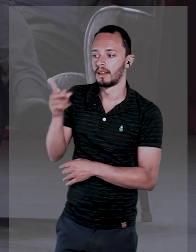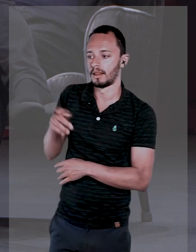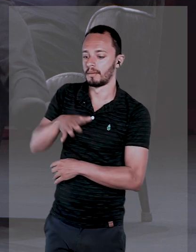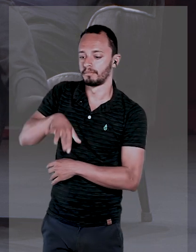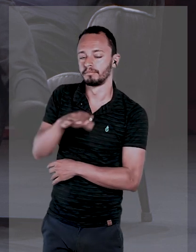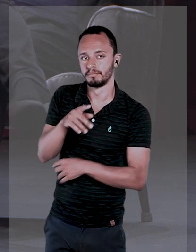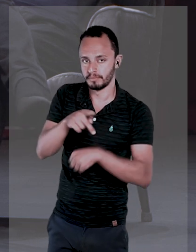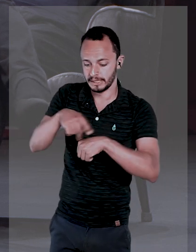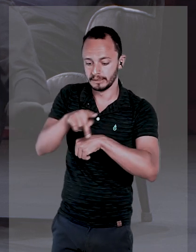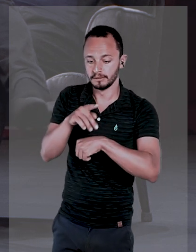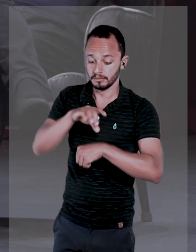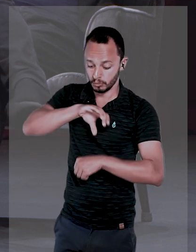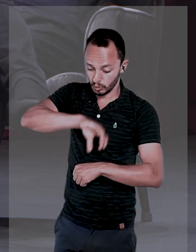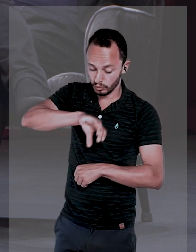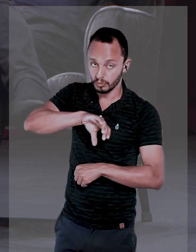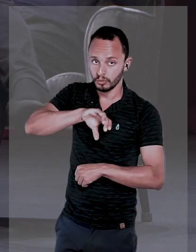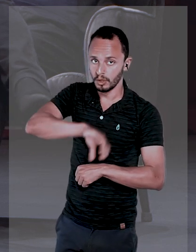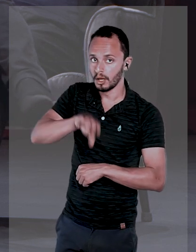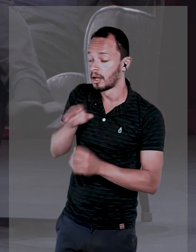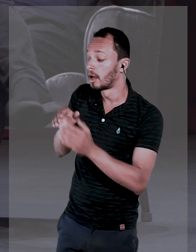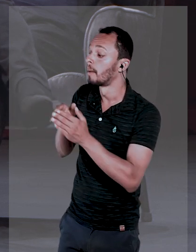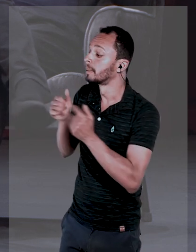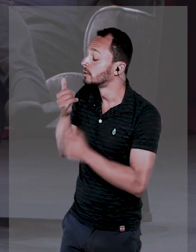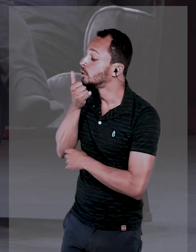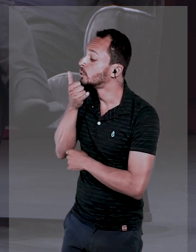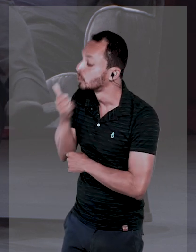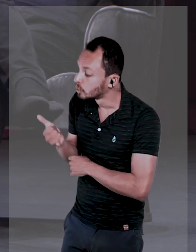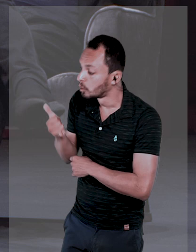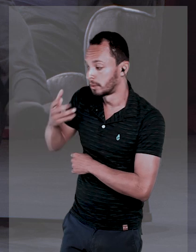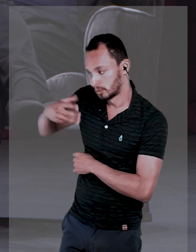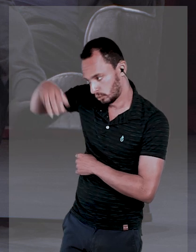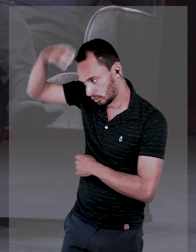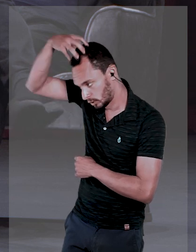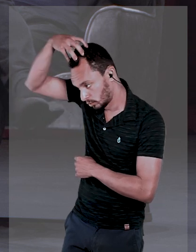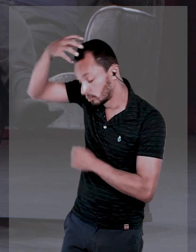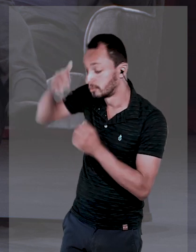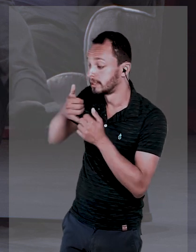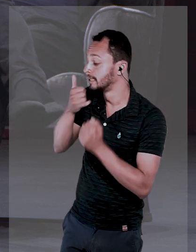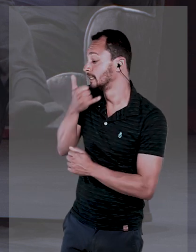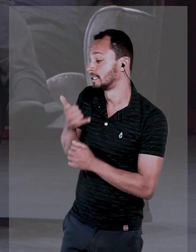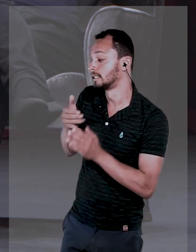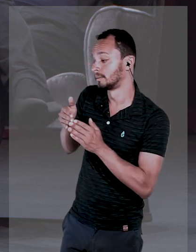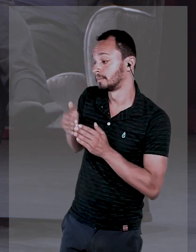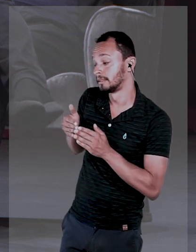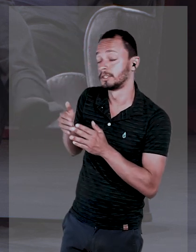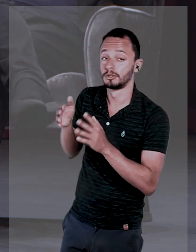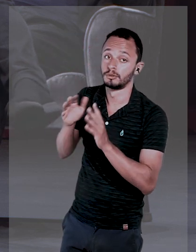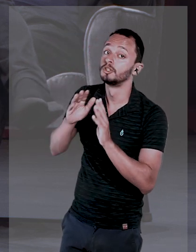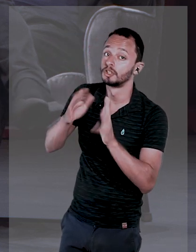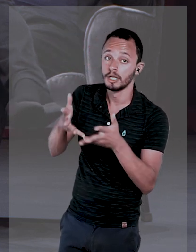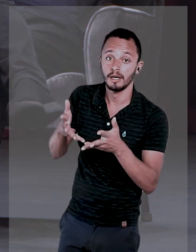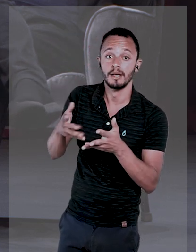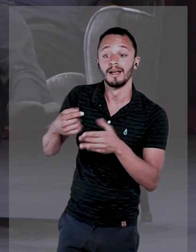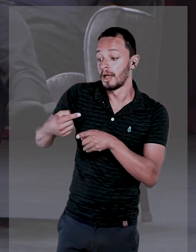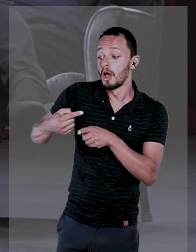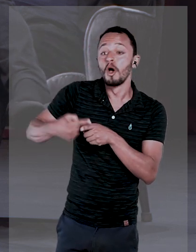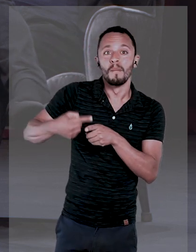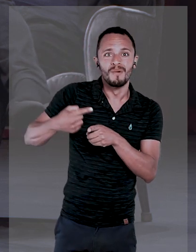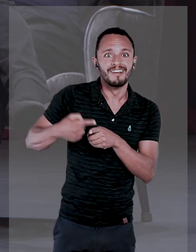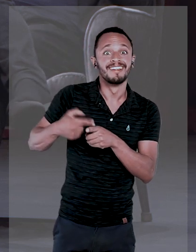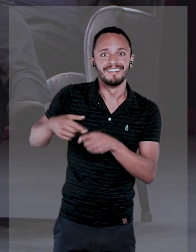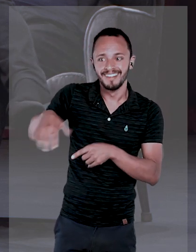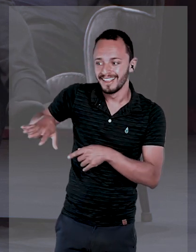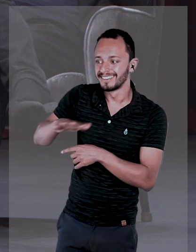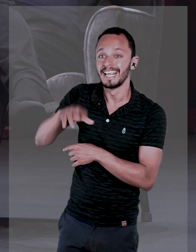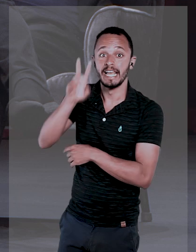O que os judeus passaram nessa expulsão terá sido tremendo, sobretudo o que